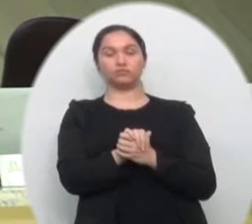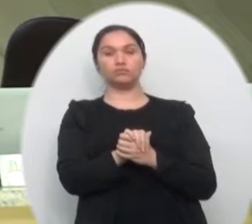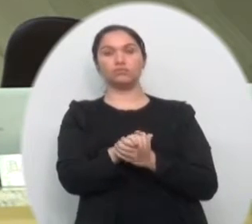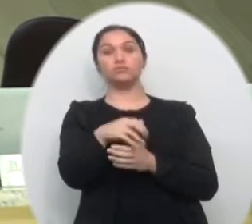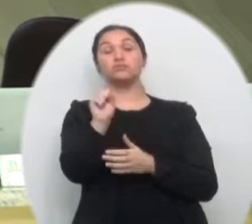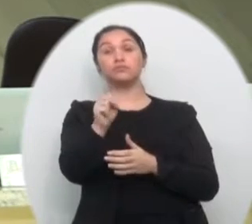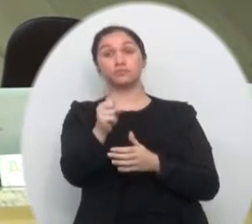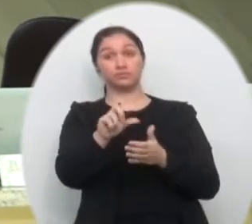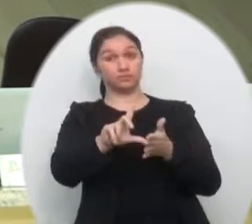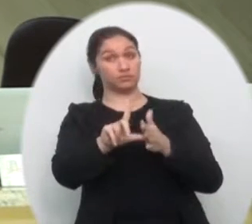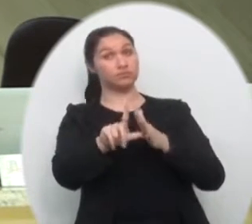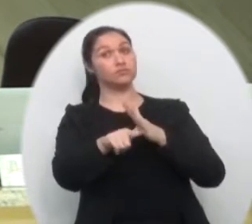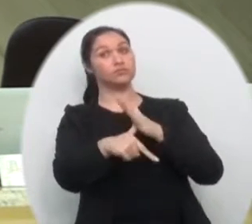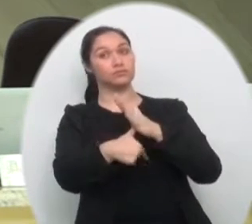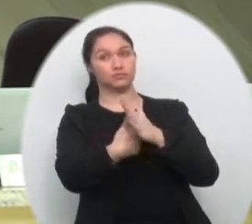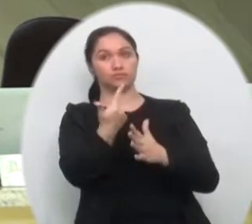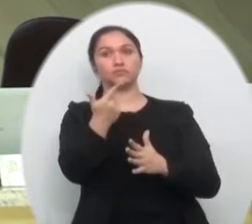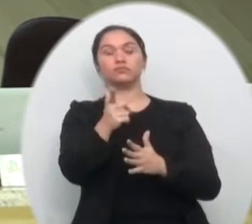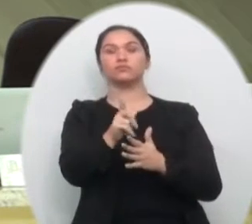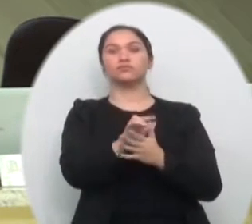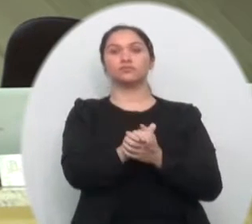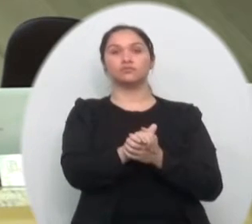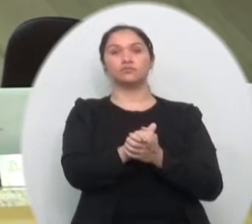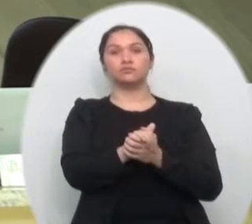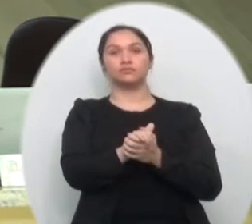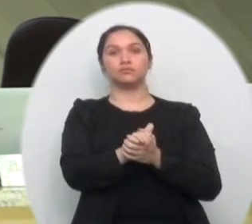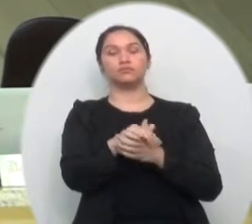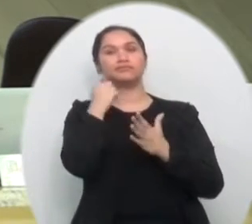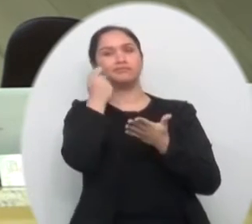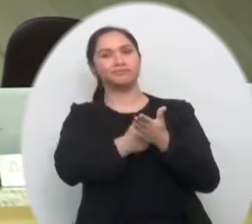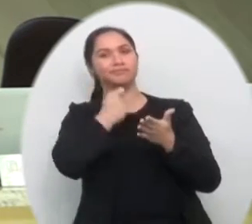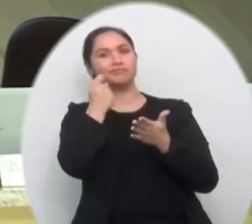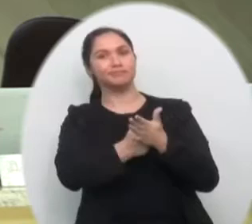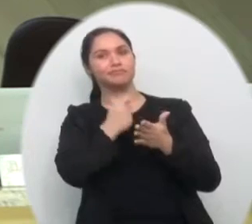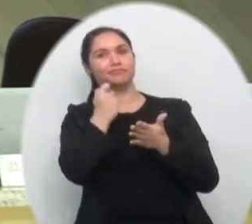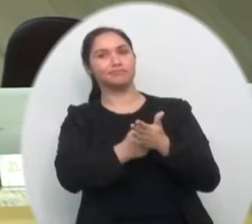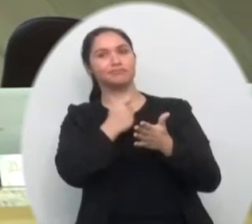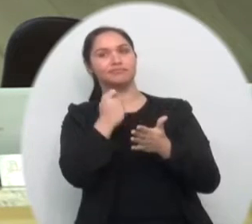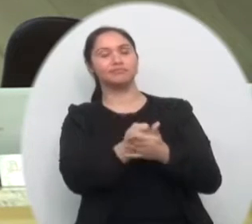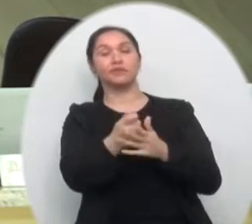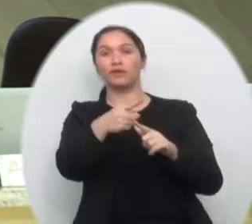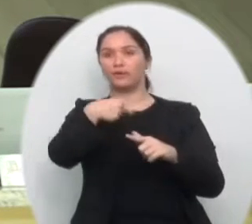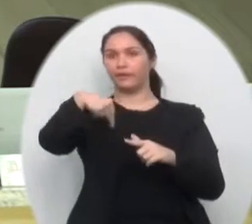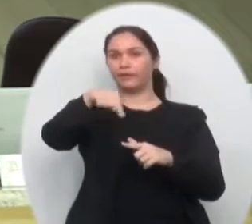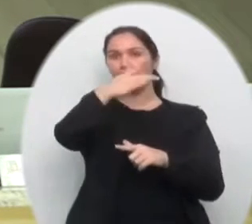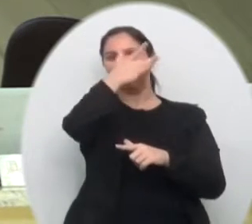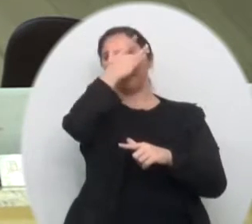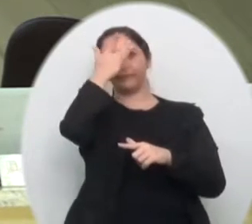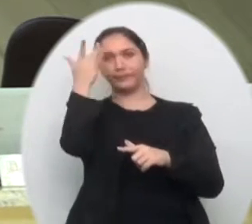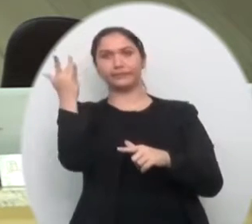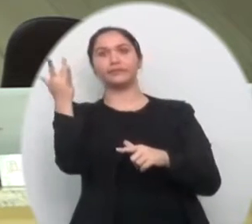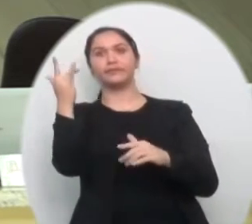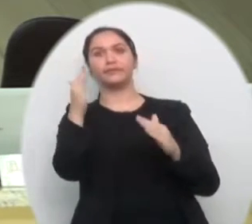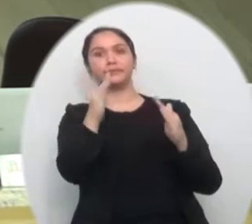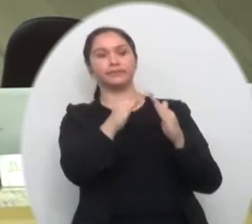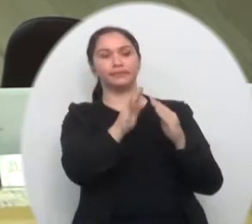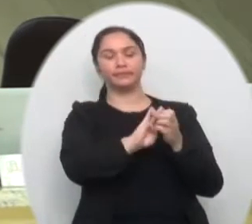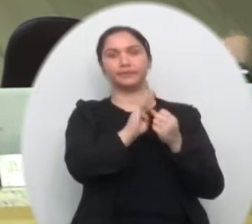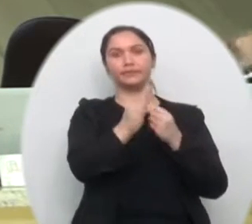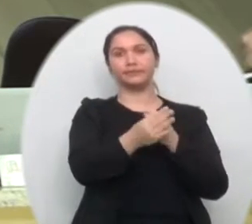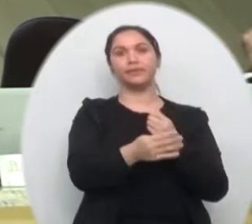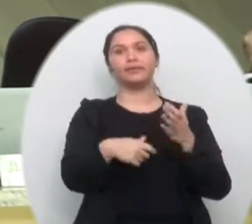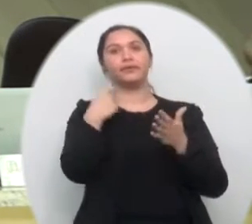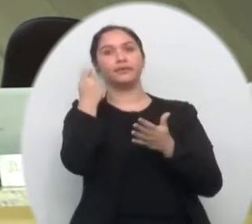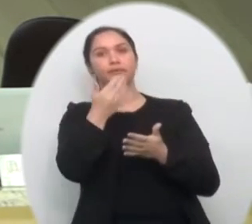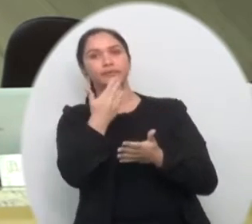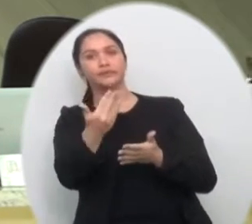Sim, é. Depois de muito insistir, os moradores, né, indo na empresa, insistindo, aí